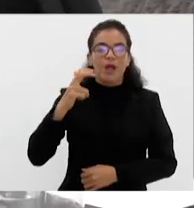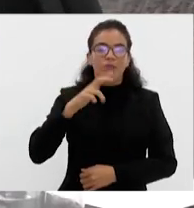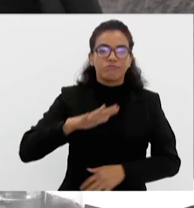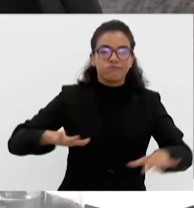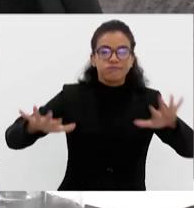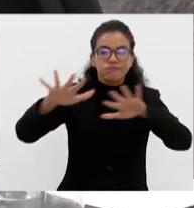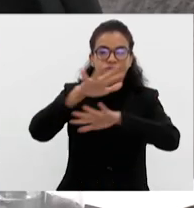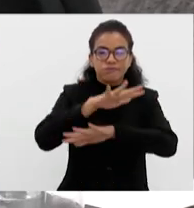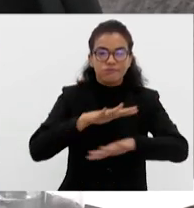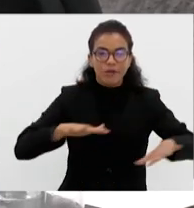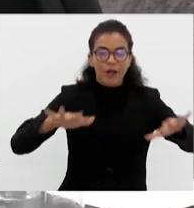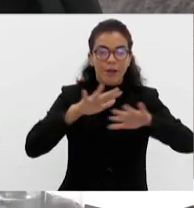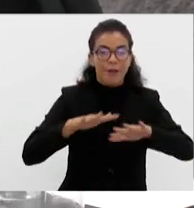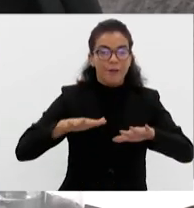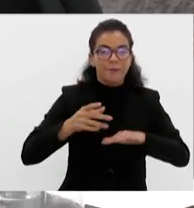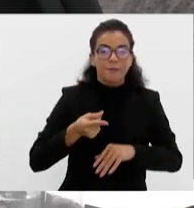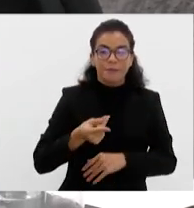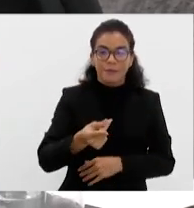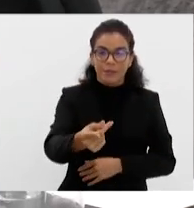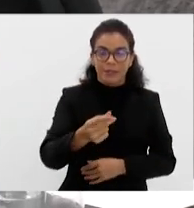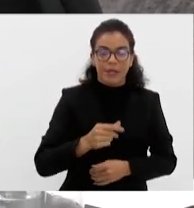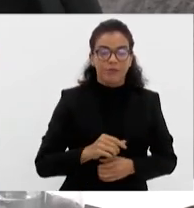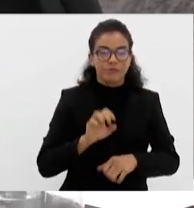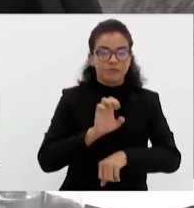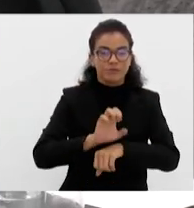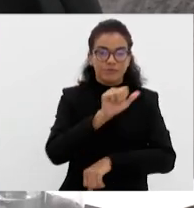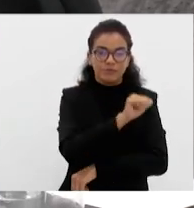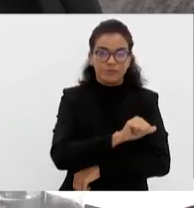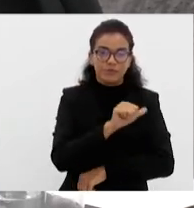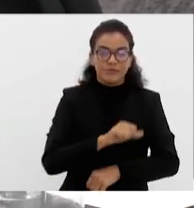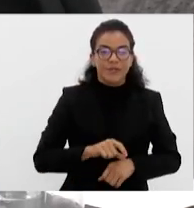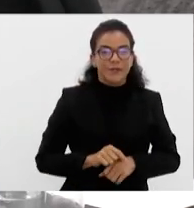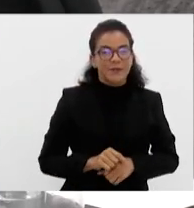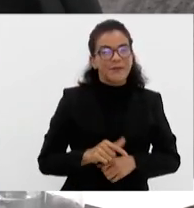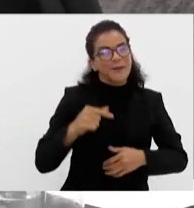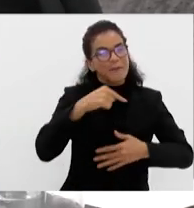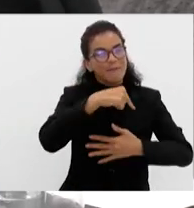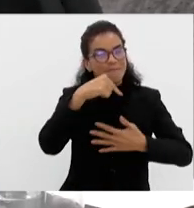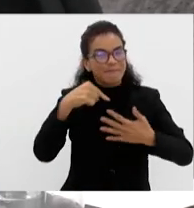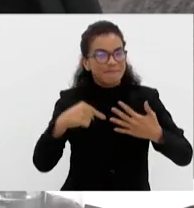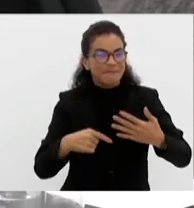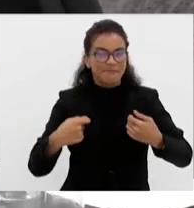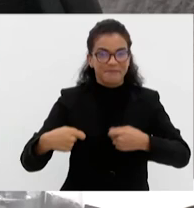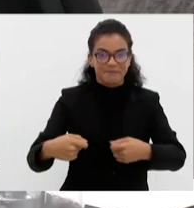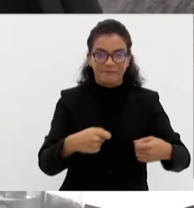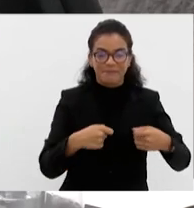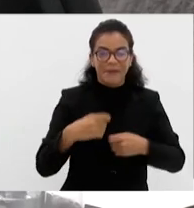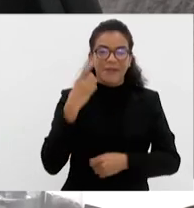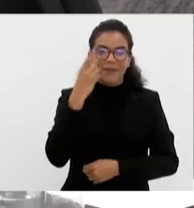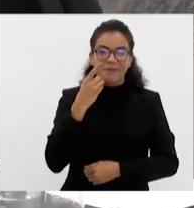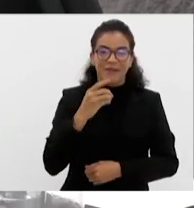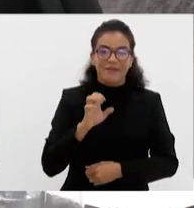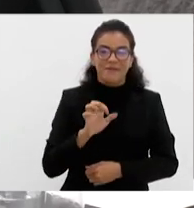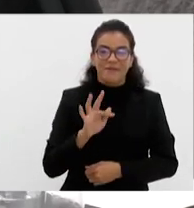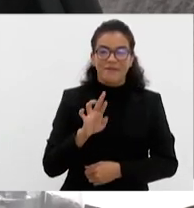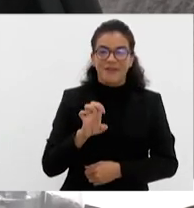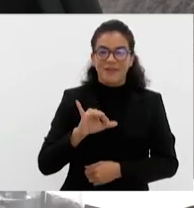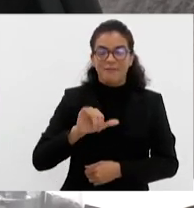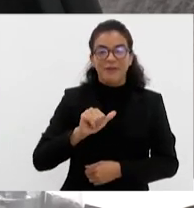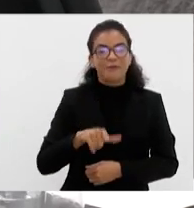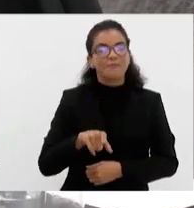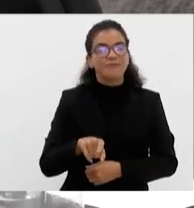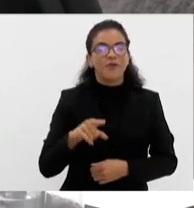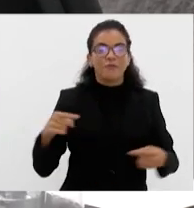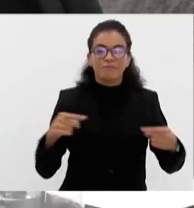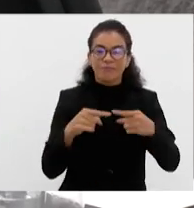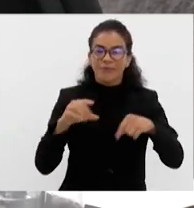de natureza imaterial do Estado do Rio de Janeiro e dá outras providências. O parecer do deputado Filipinho Raves foi pela